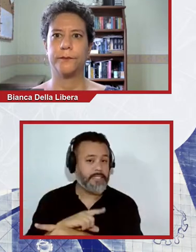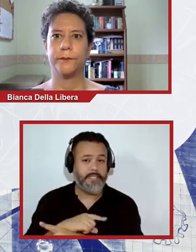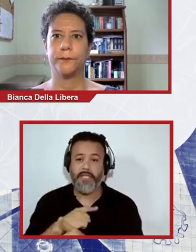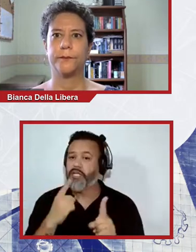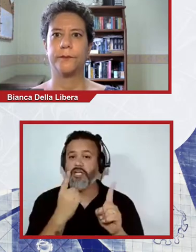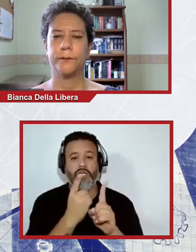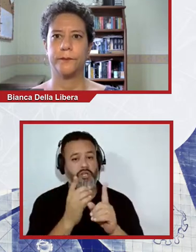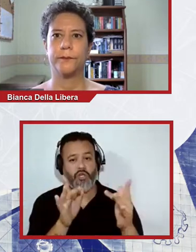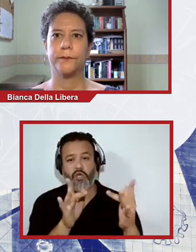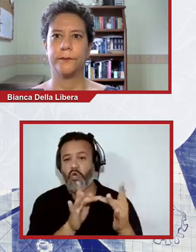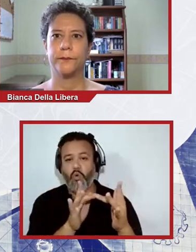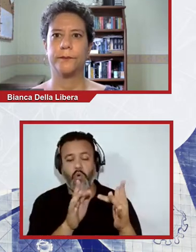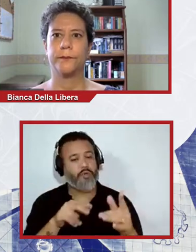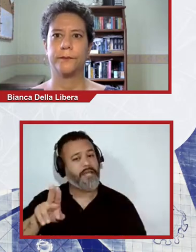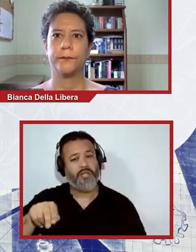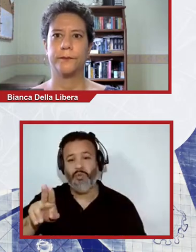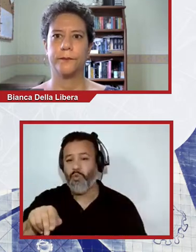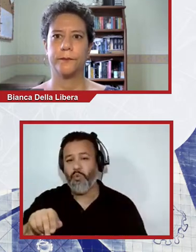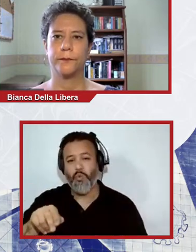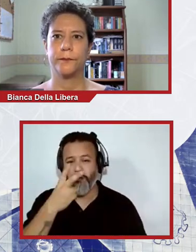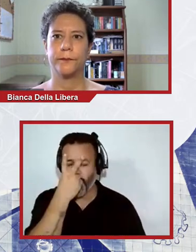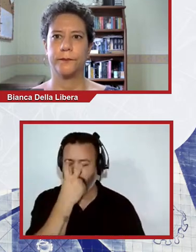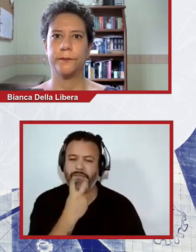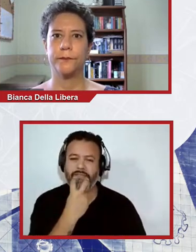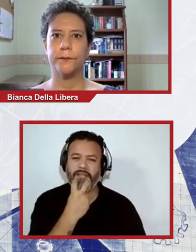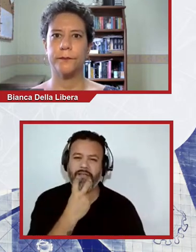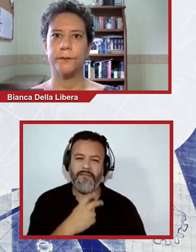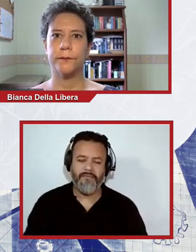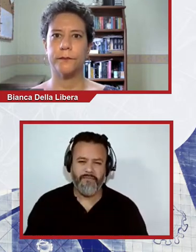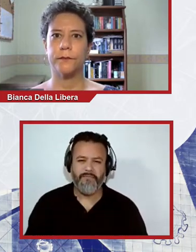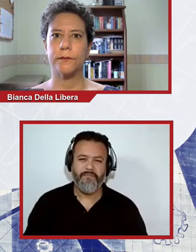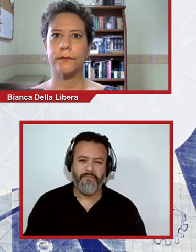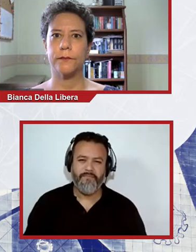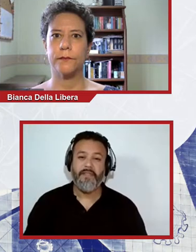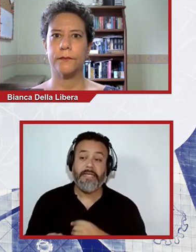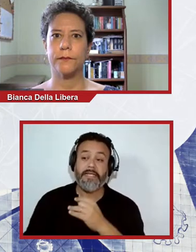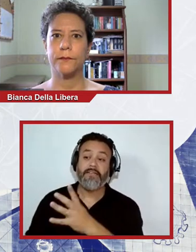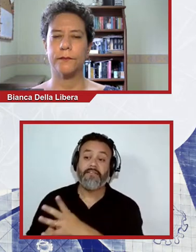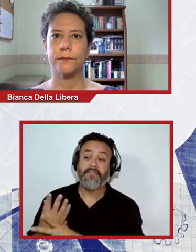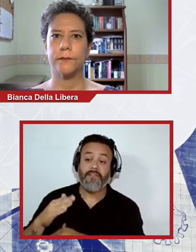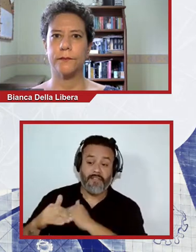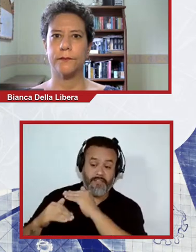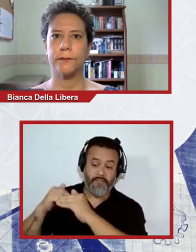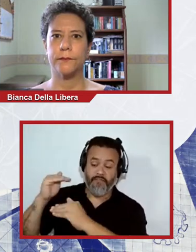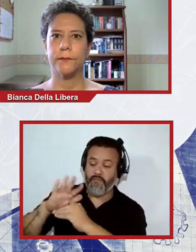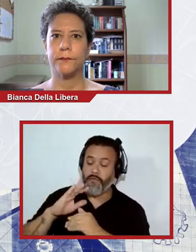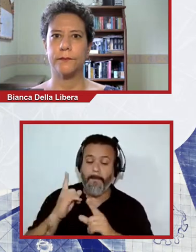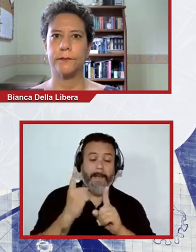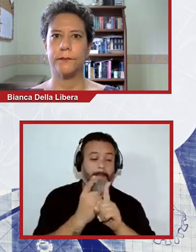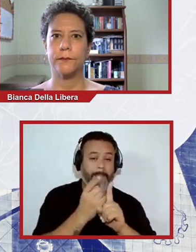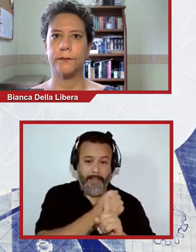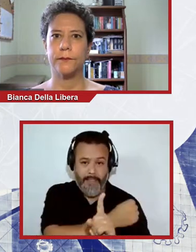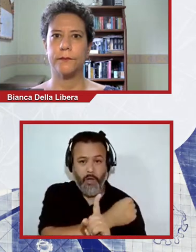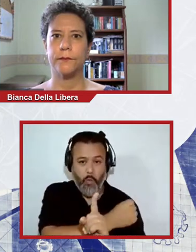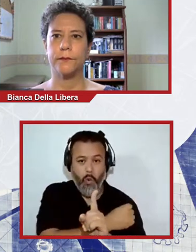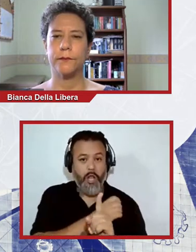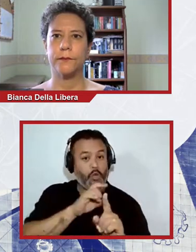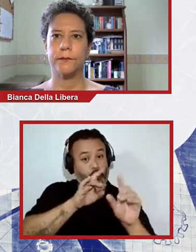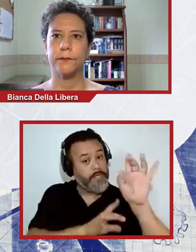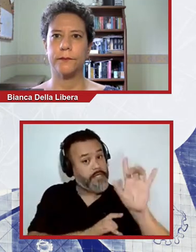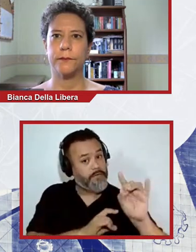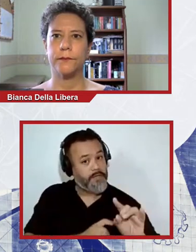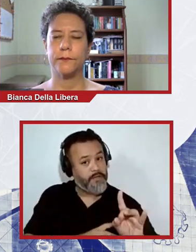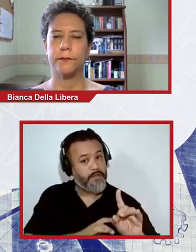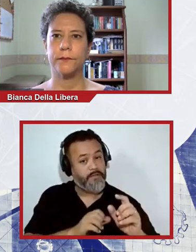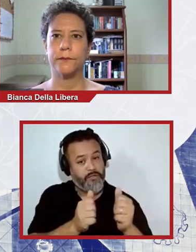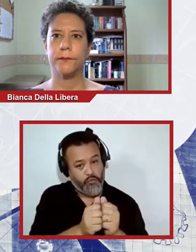fiz aquele primeiro desenvolvimento para atender as necessidades desse aluno, junto com ele, né? E